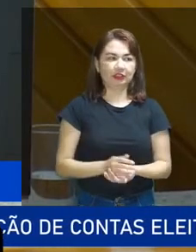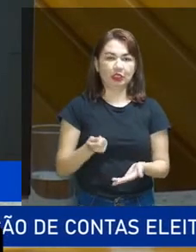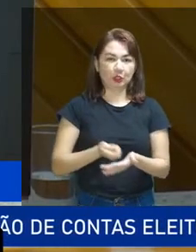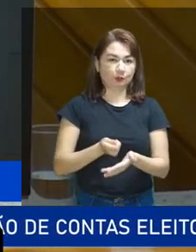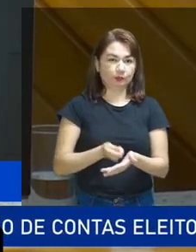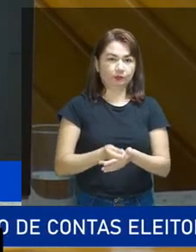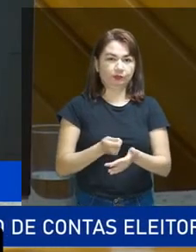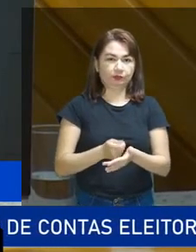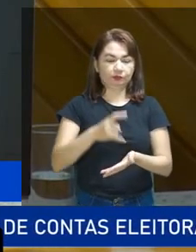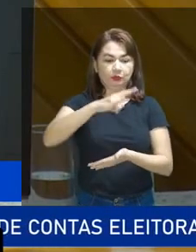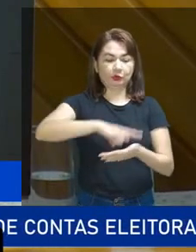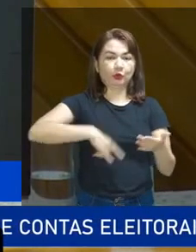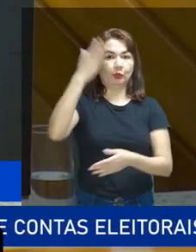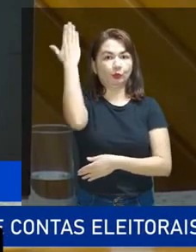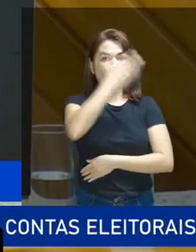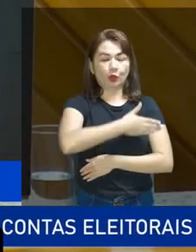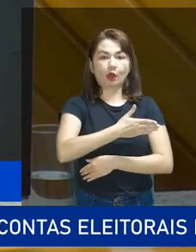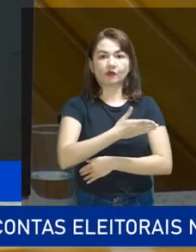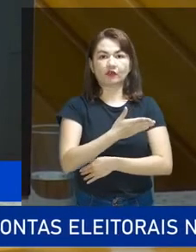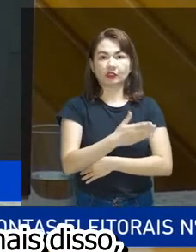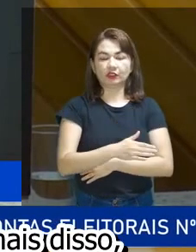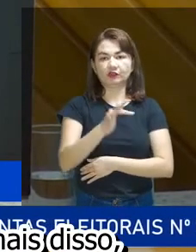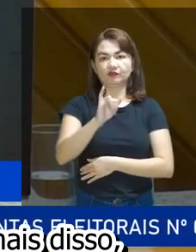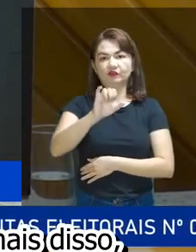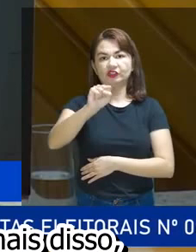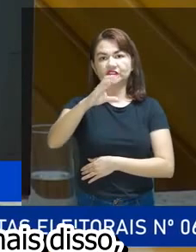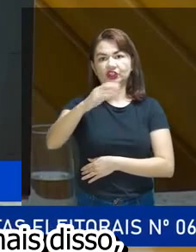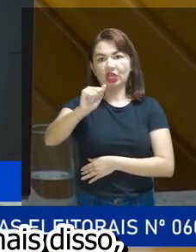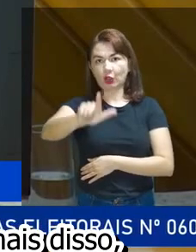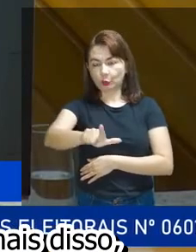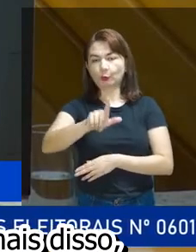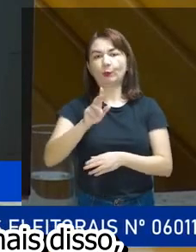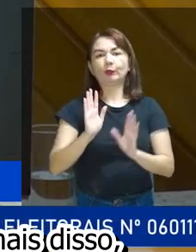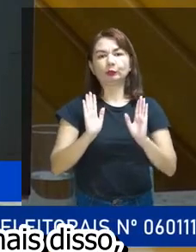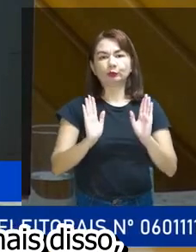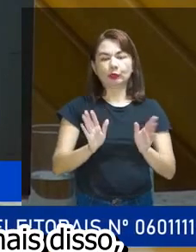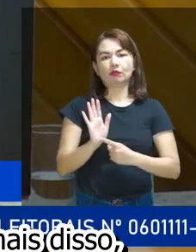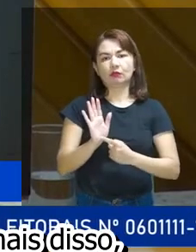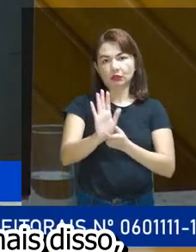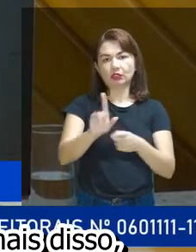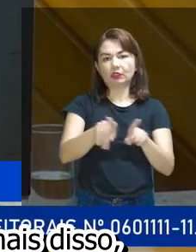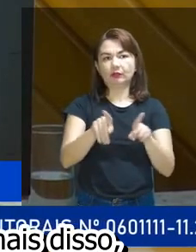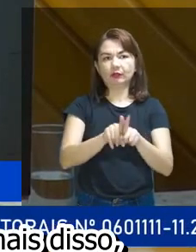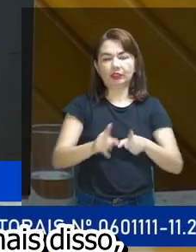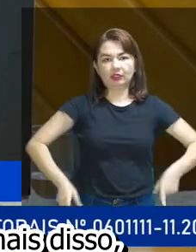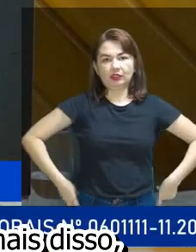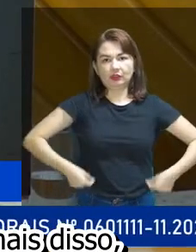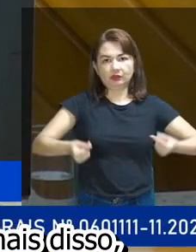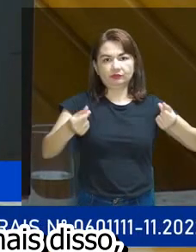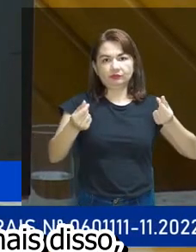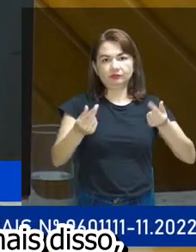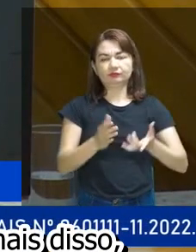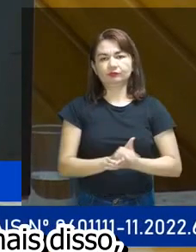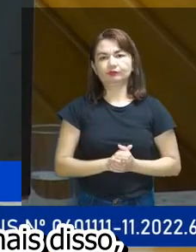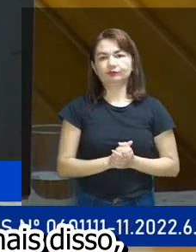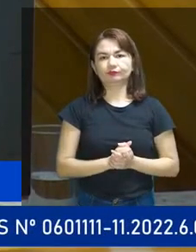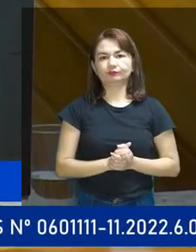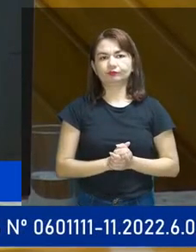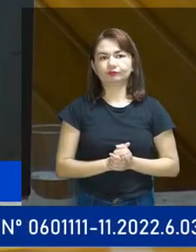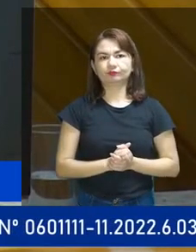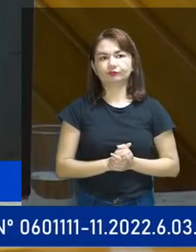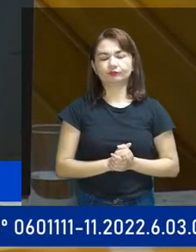exige a apresentação do documento fiscal para que se ateste a regularidade da despesa. Demais